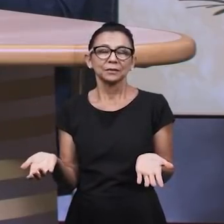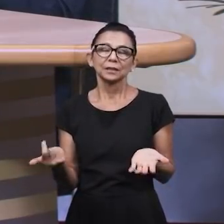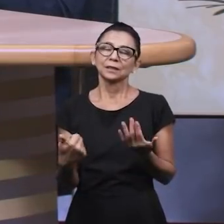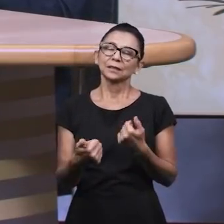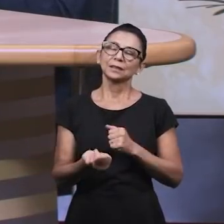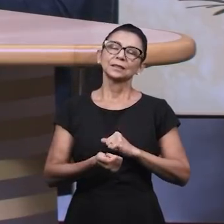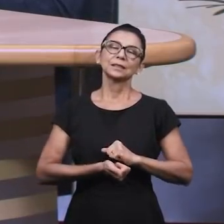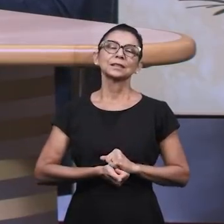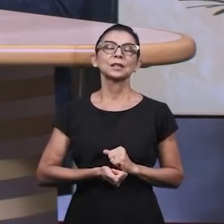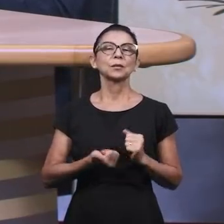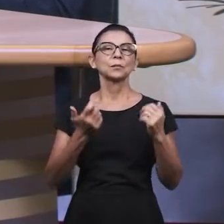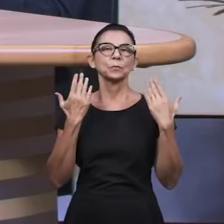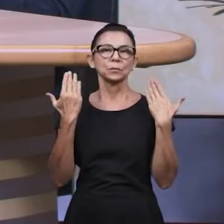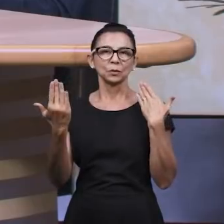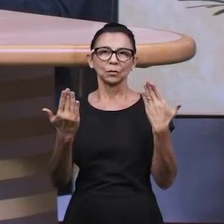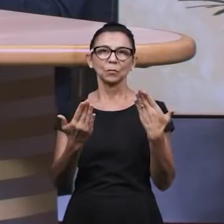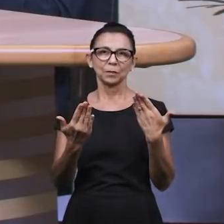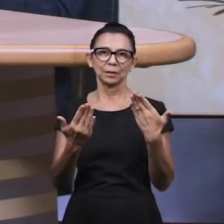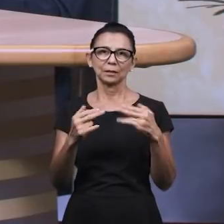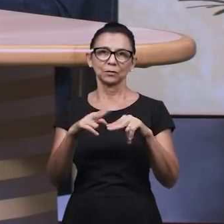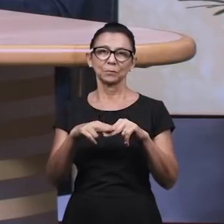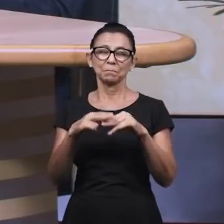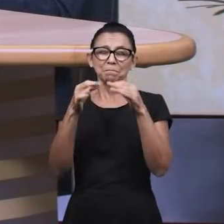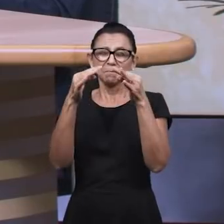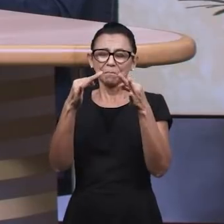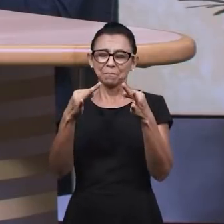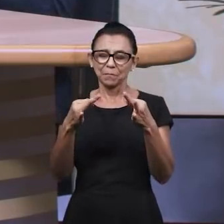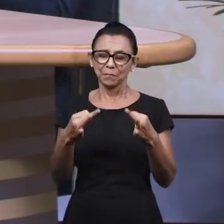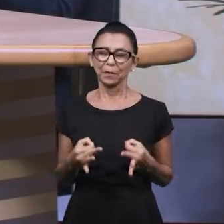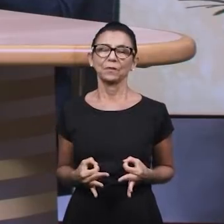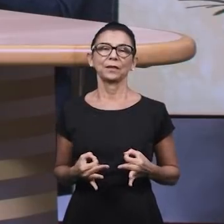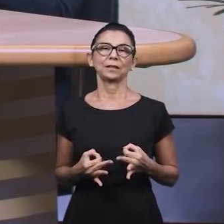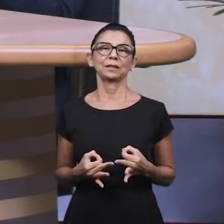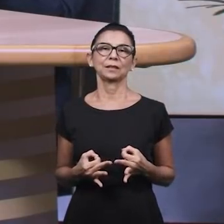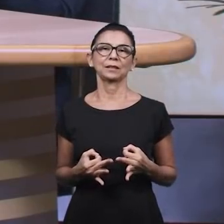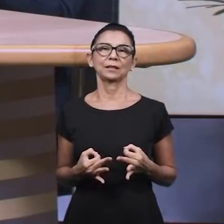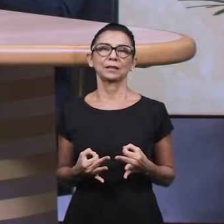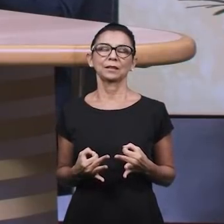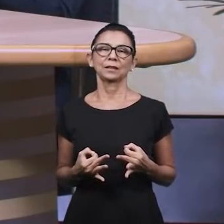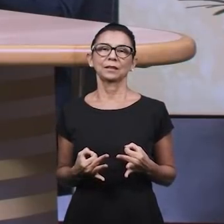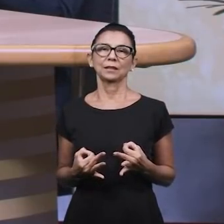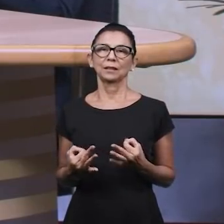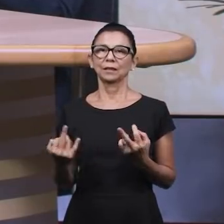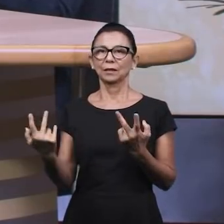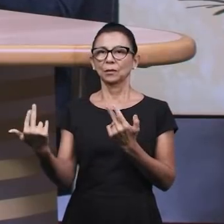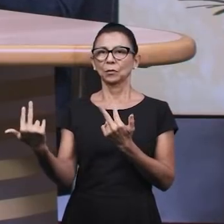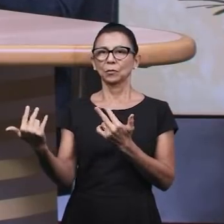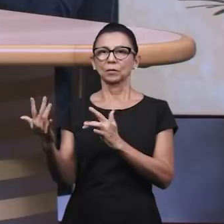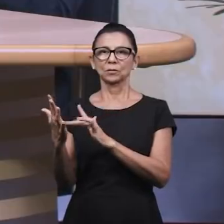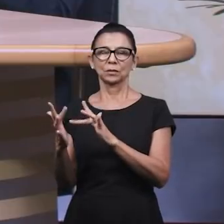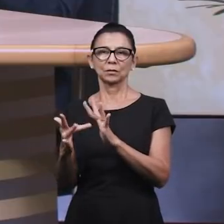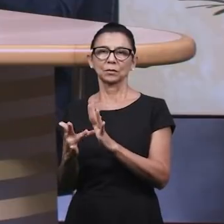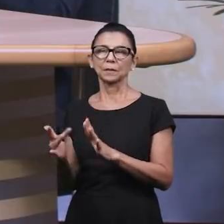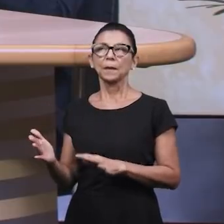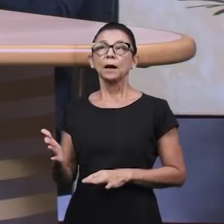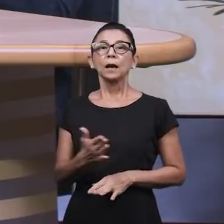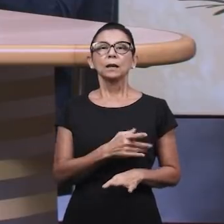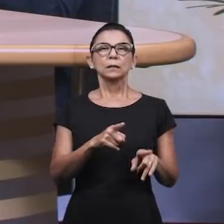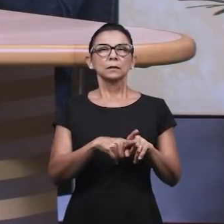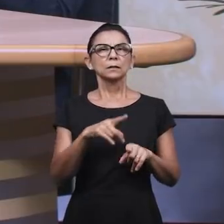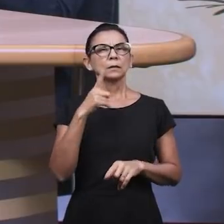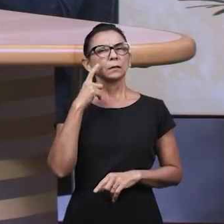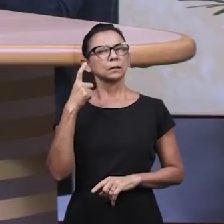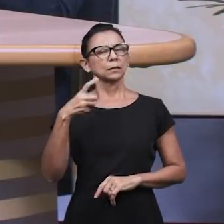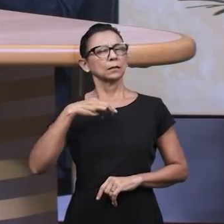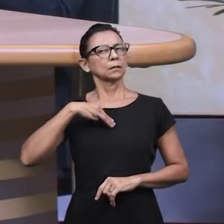era a figura perfeita do Senhor Jesus, do sacerdote do Senhor Jesus. Mas o outro aspecto também que chama atenção em Melquisedeque